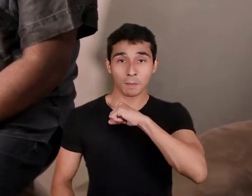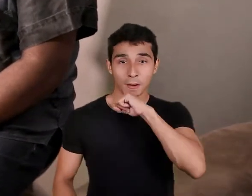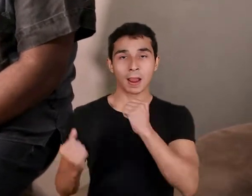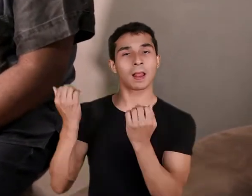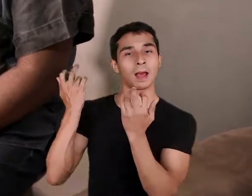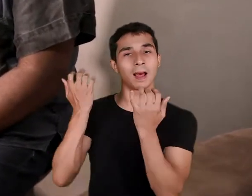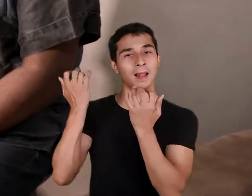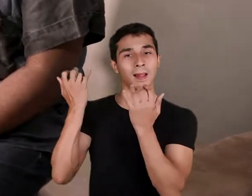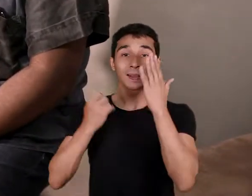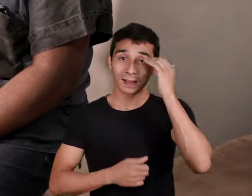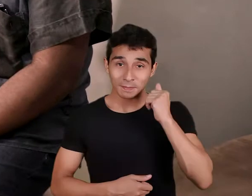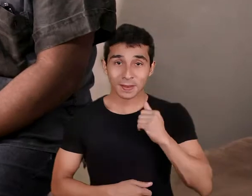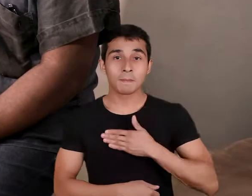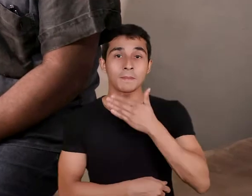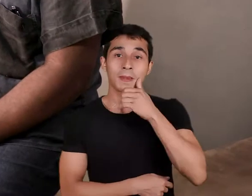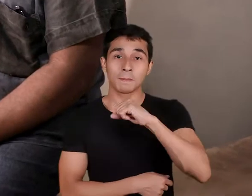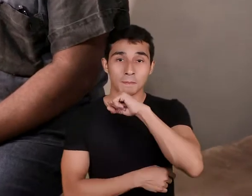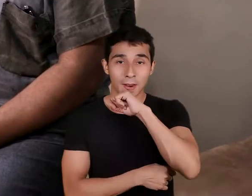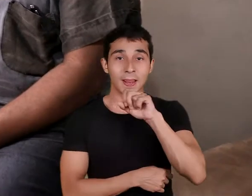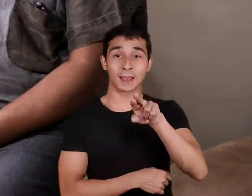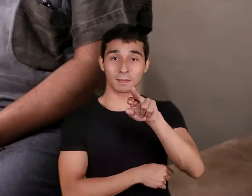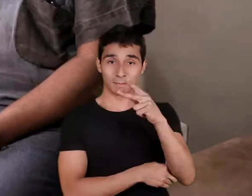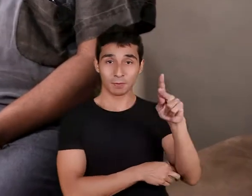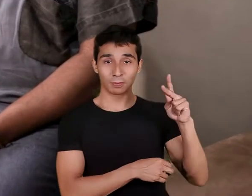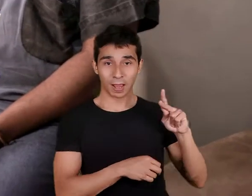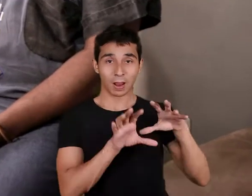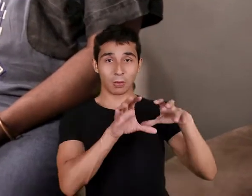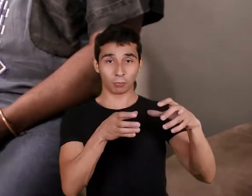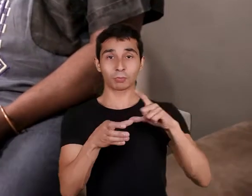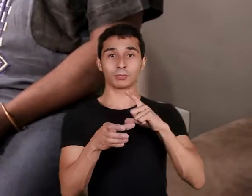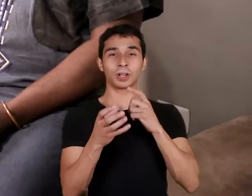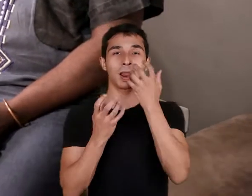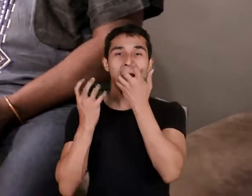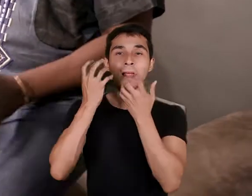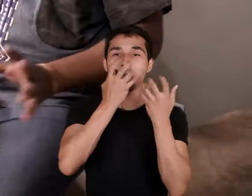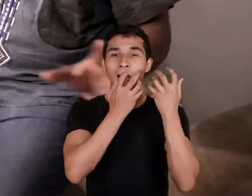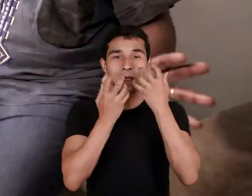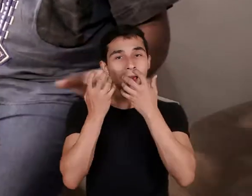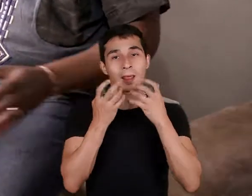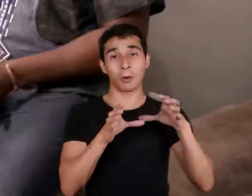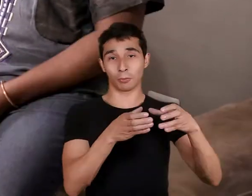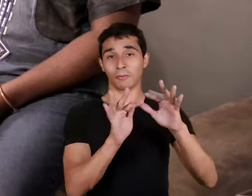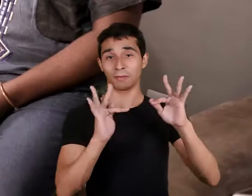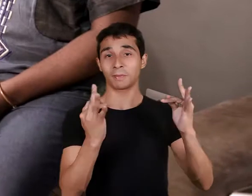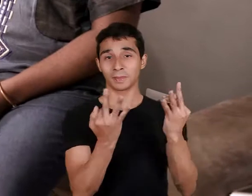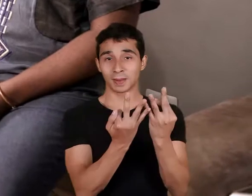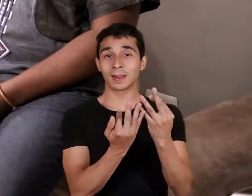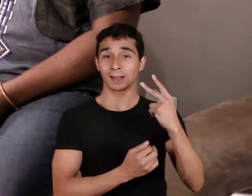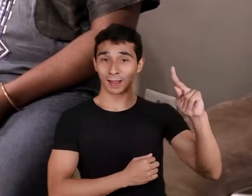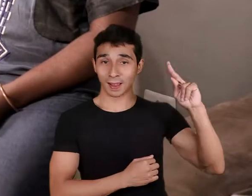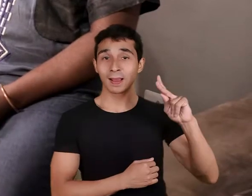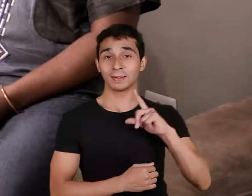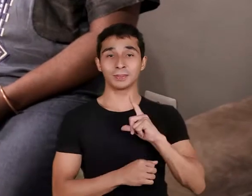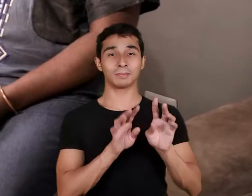irmãos, que tinham um regional, né? Meu tio Maninho, né? Que era irmão deles, eles tinham um regional